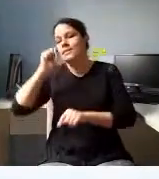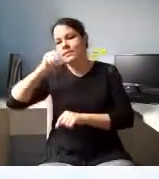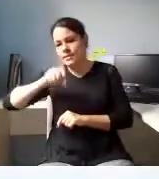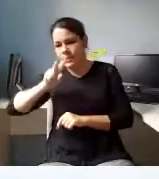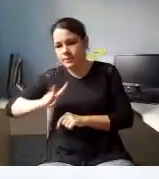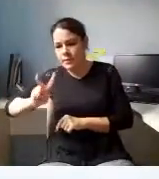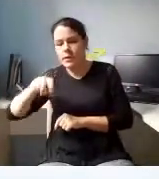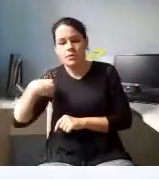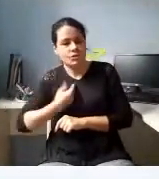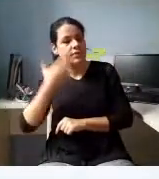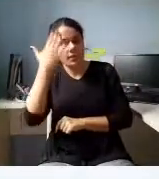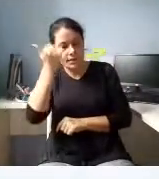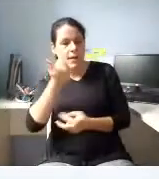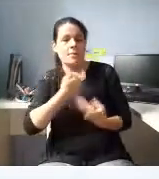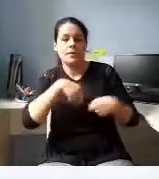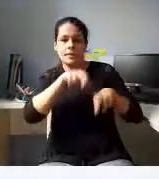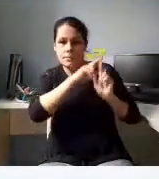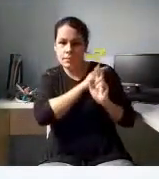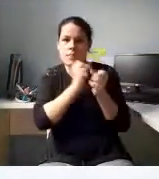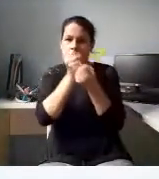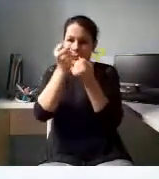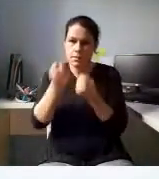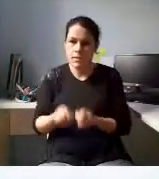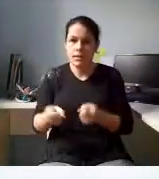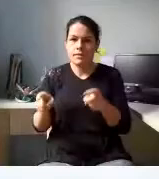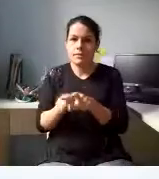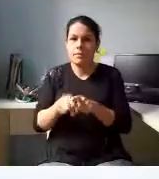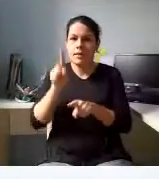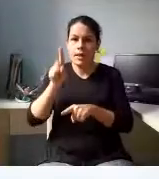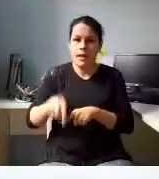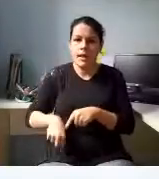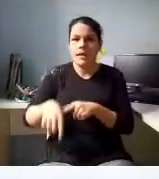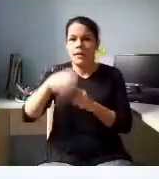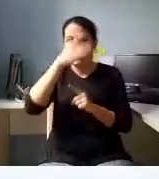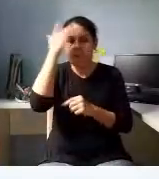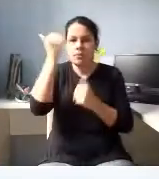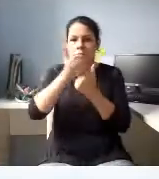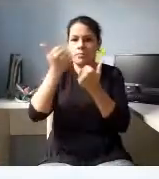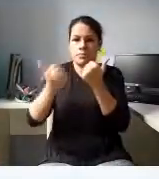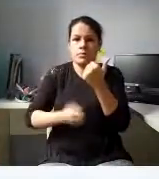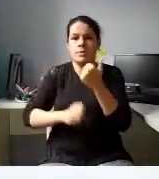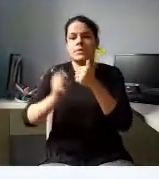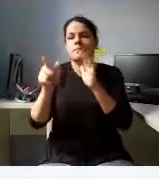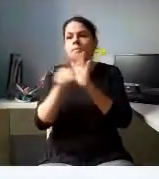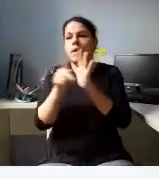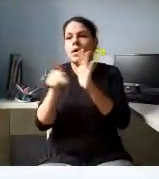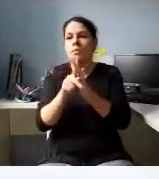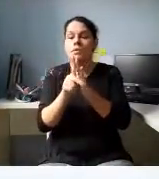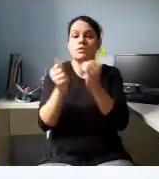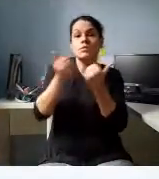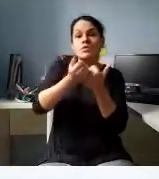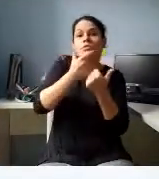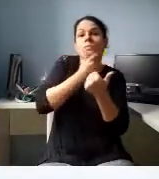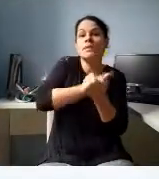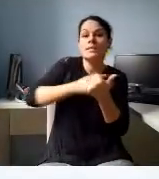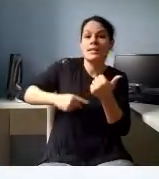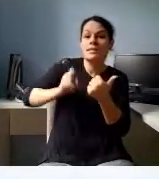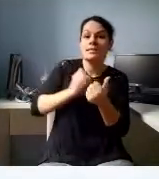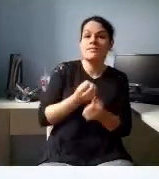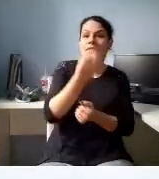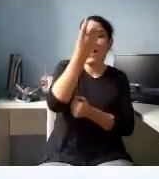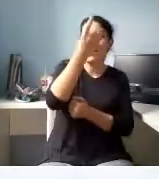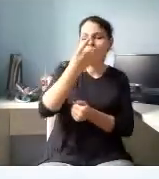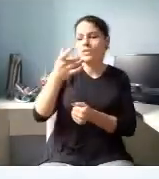a importância, inclusive quem é o presidente da Câmara é um sucessor em caso de viagens, né? Enfim, está na linha de sucessão do presidente,